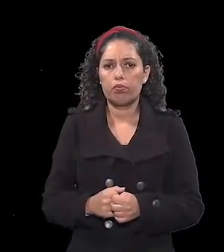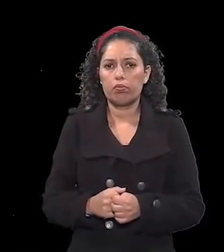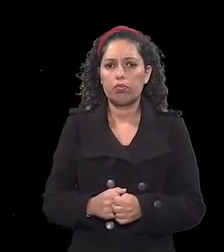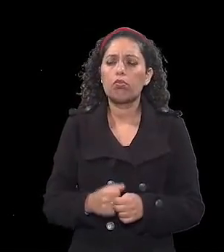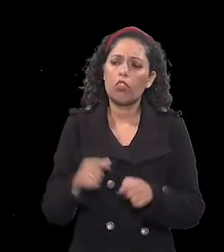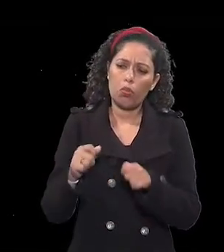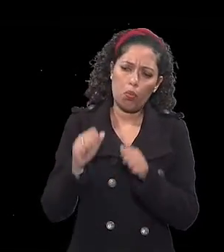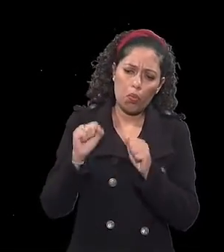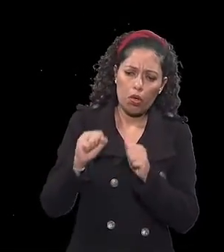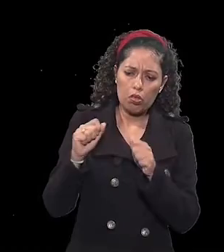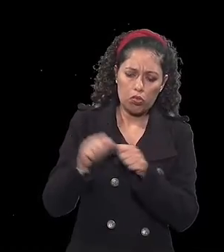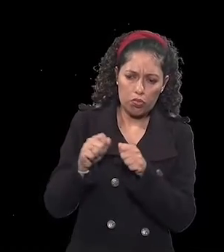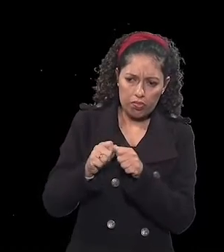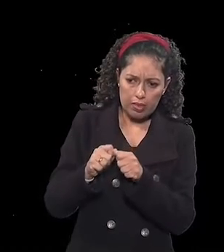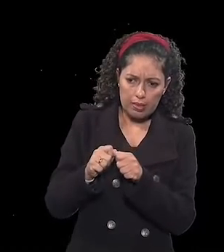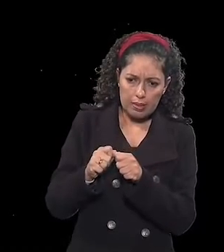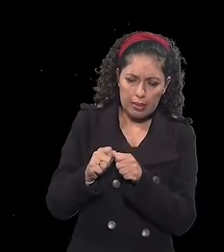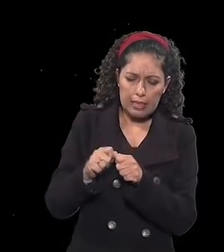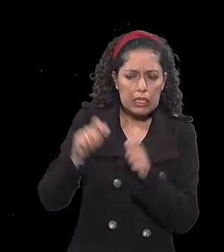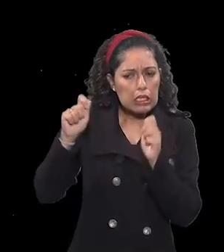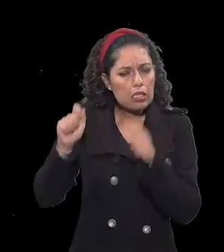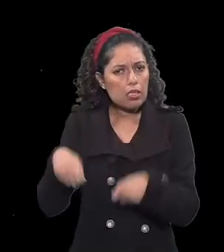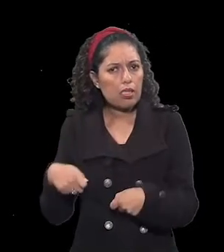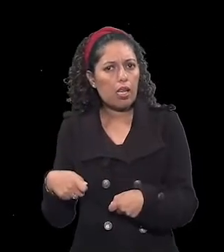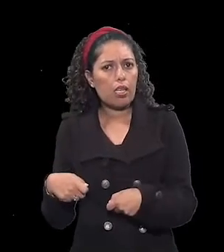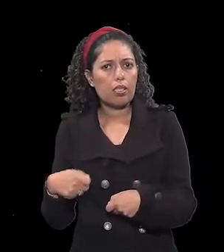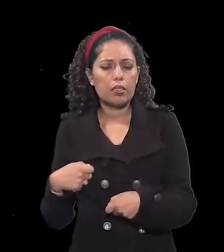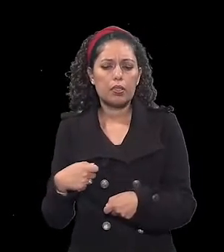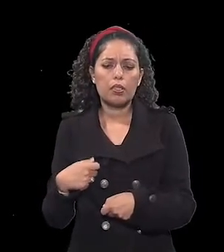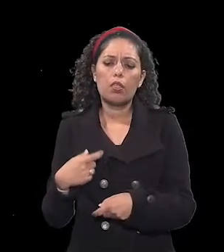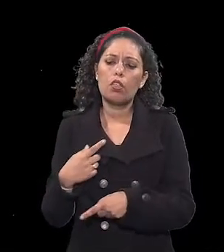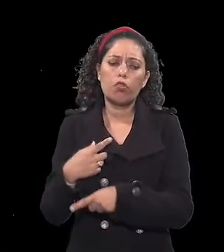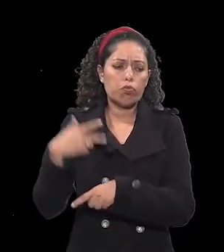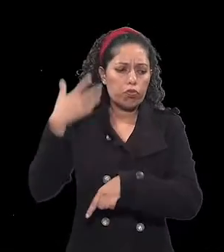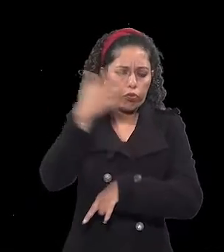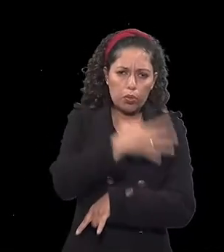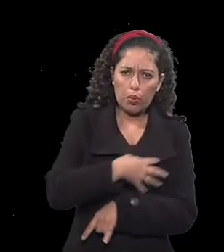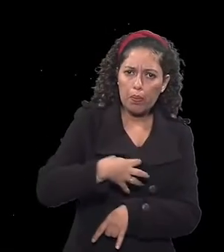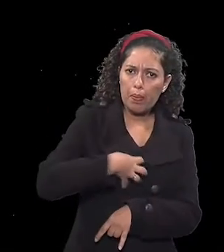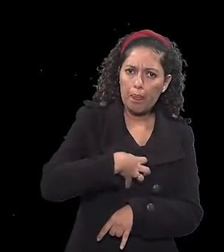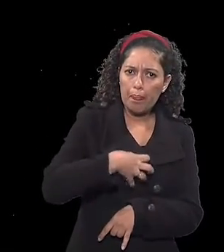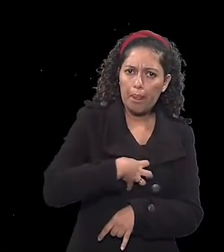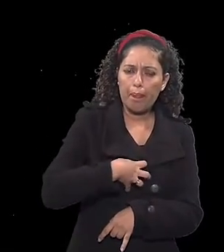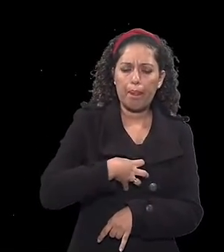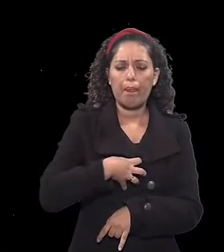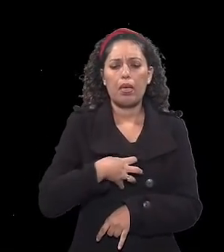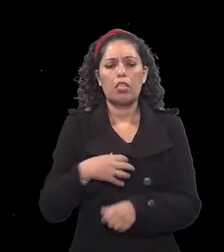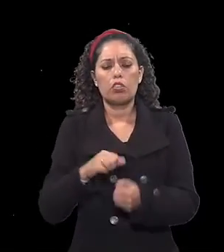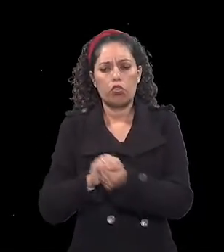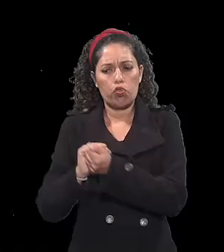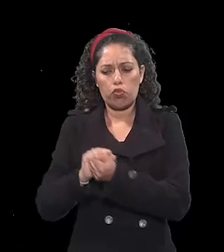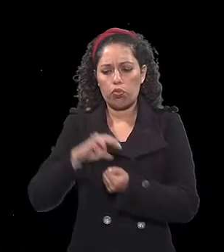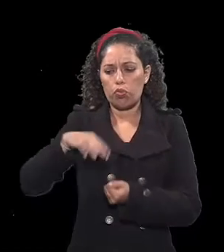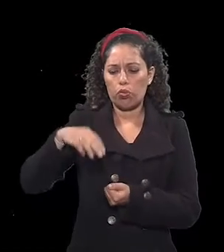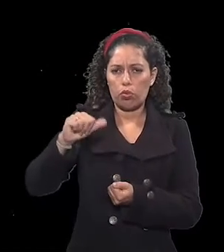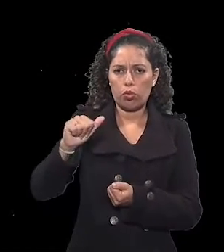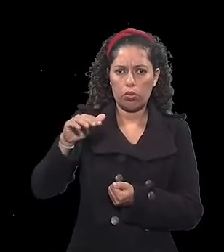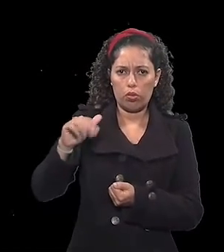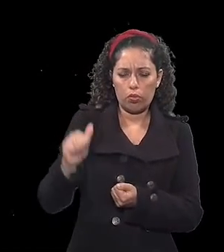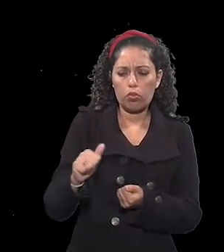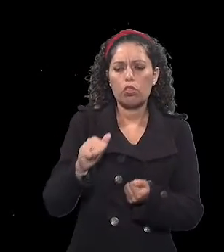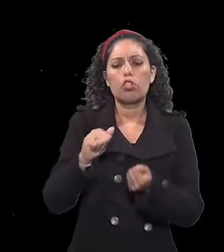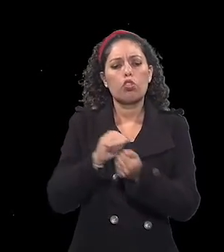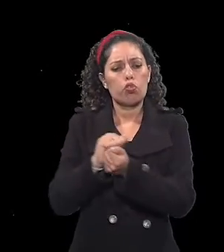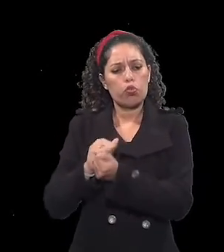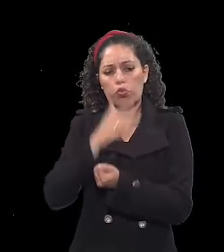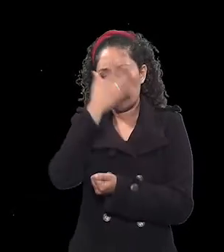E posso fazer, eu tenho condição de assumir esse compromisso. Então foi muita viagem que eu fiz para a Bahia, né? Tendo troca não só com o Maca, mas com o coletivo